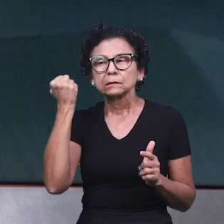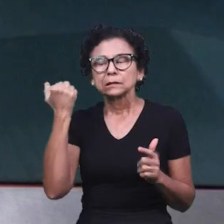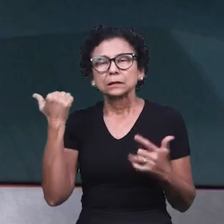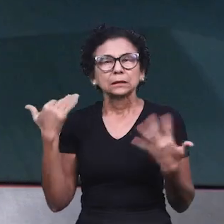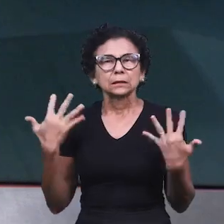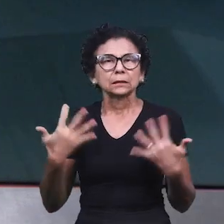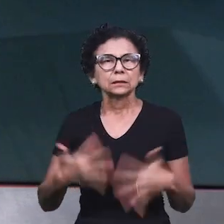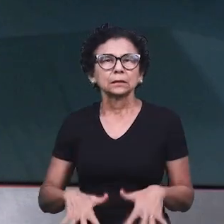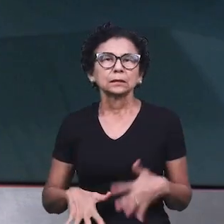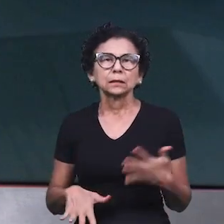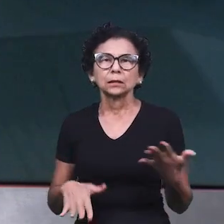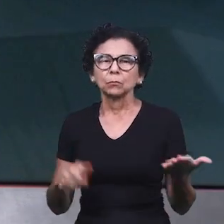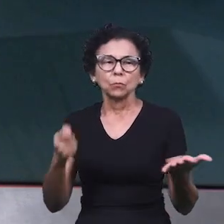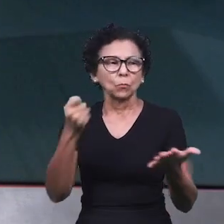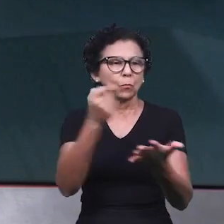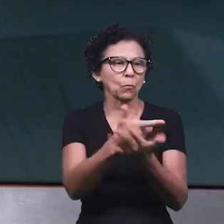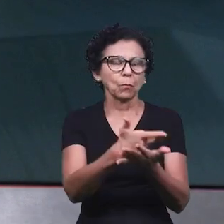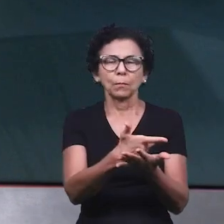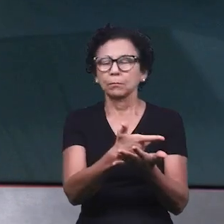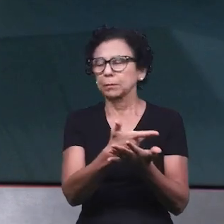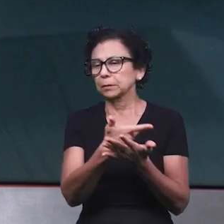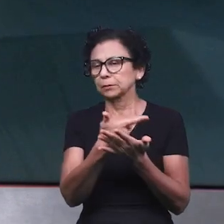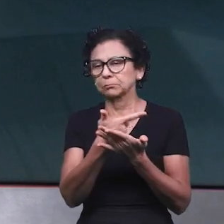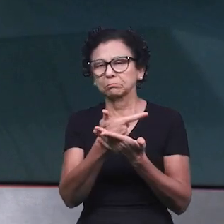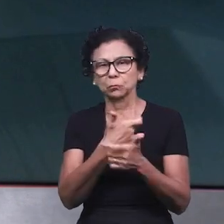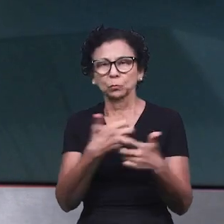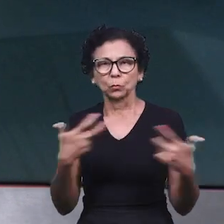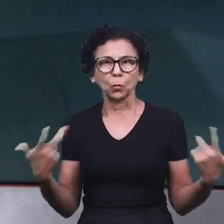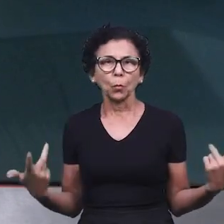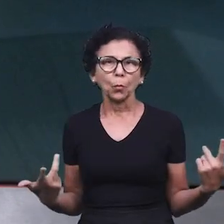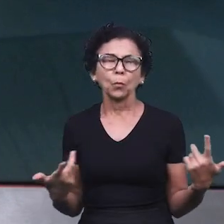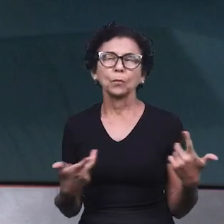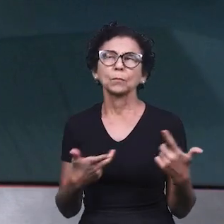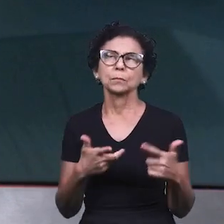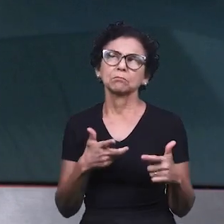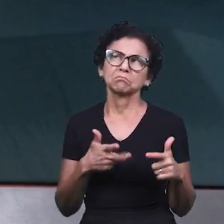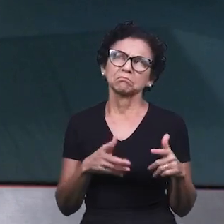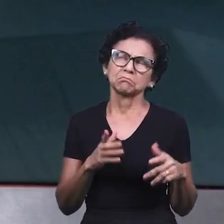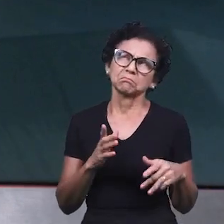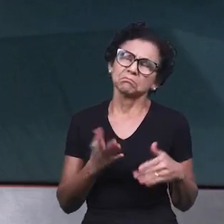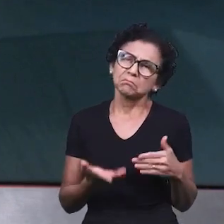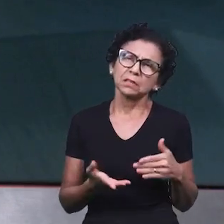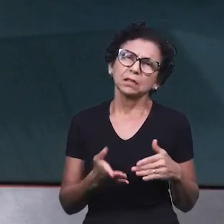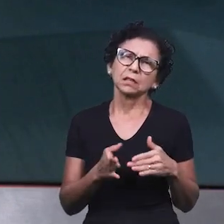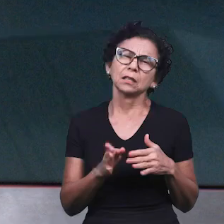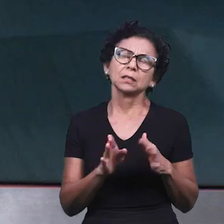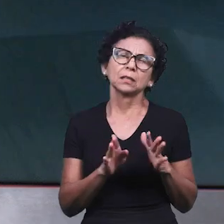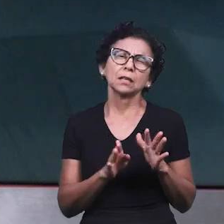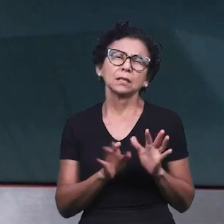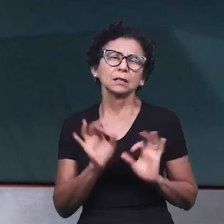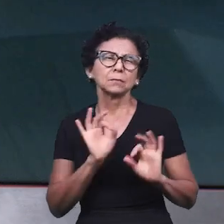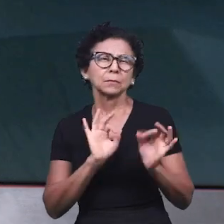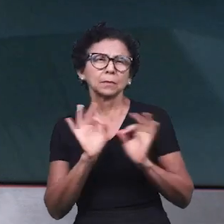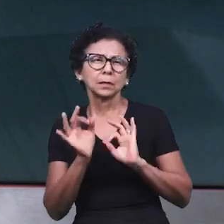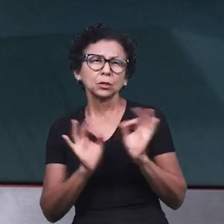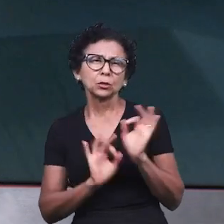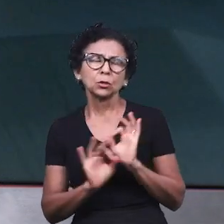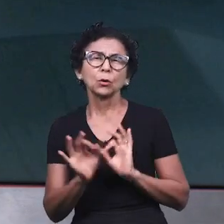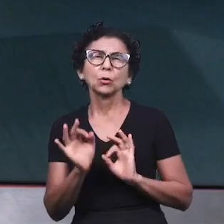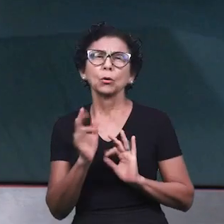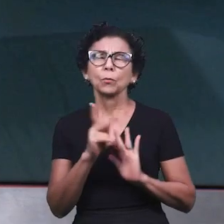pode ser uma compra de um bem de forma planejada, pode ser